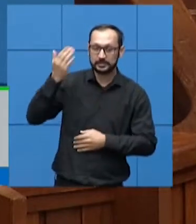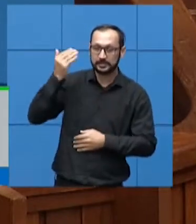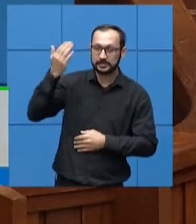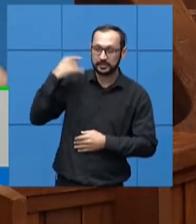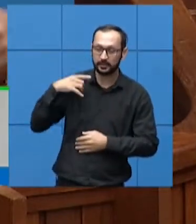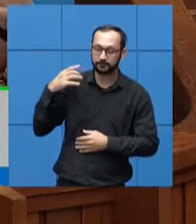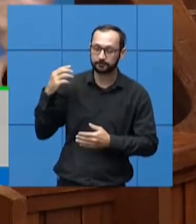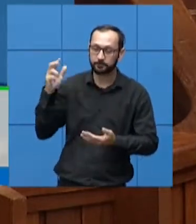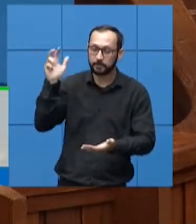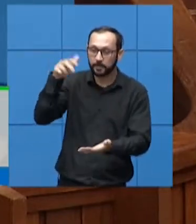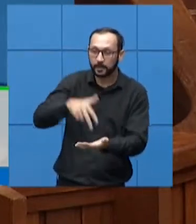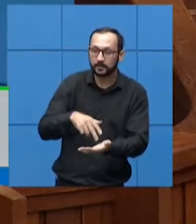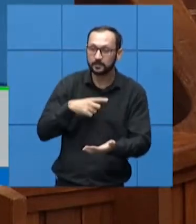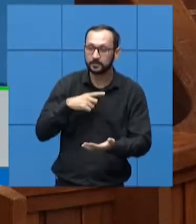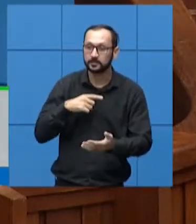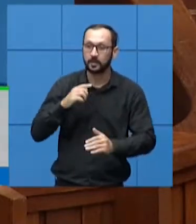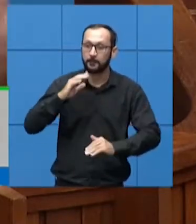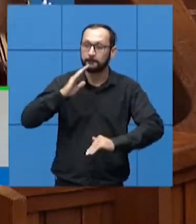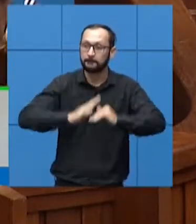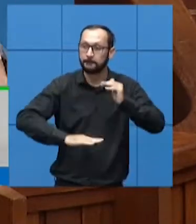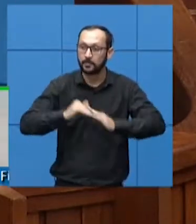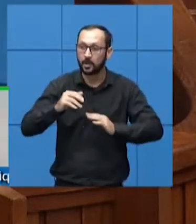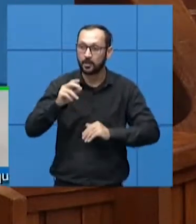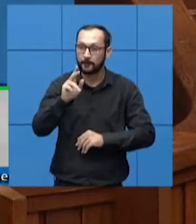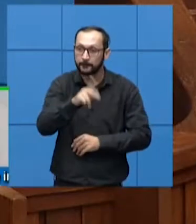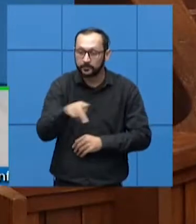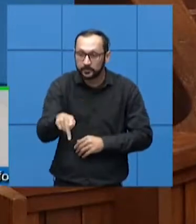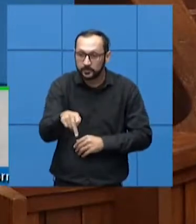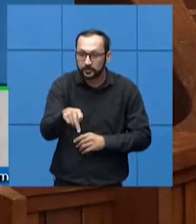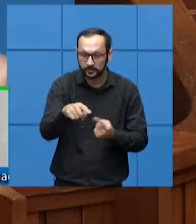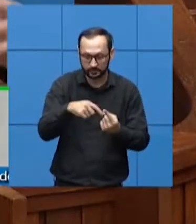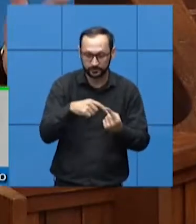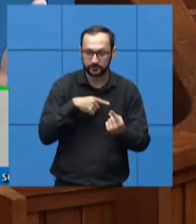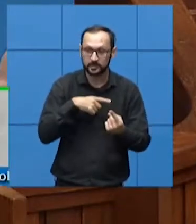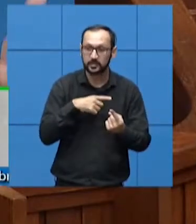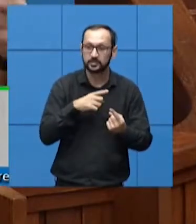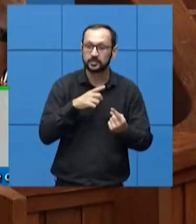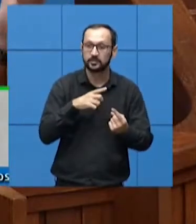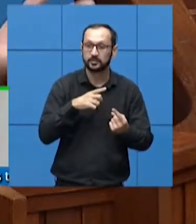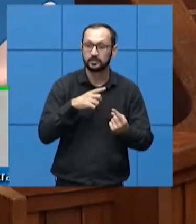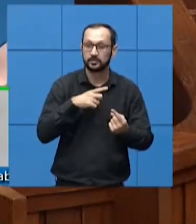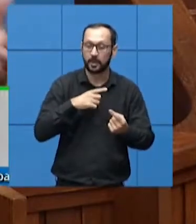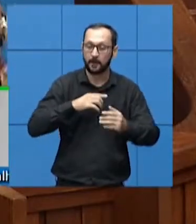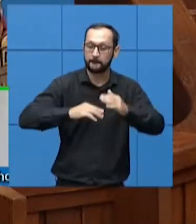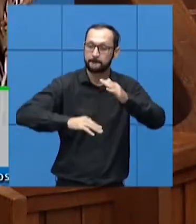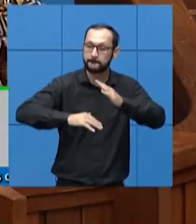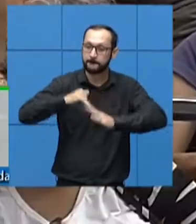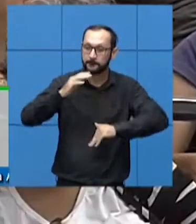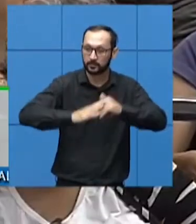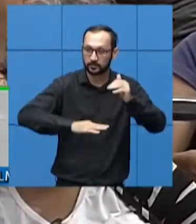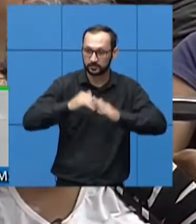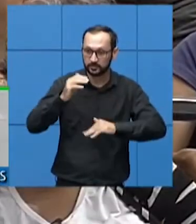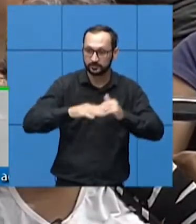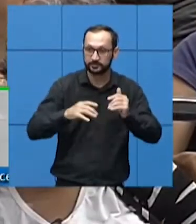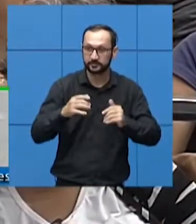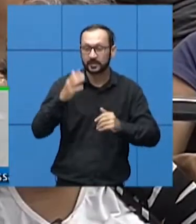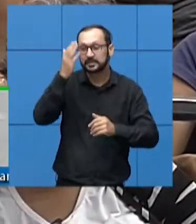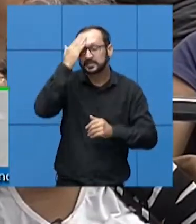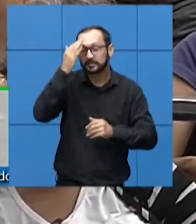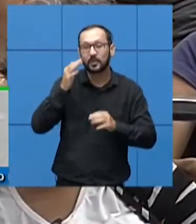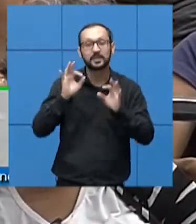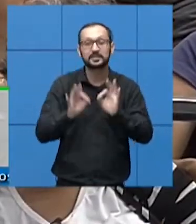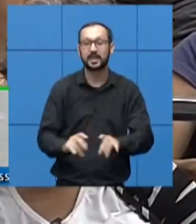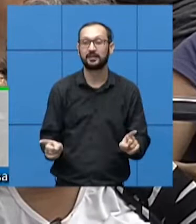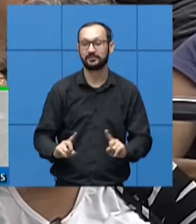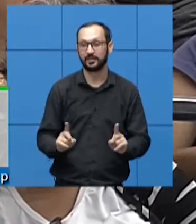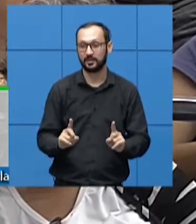período, além dos professores, nós já contávamos com os profissionais, que nós sabemos que não é o